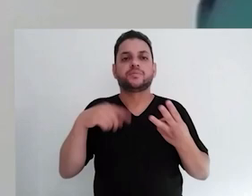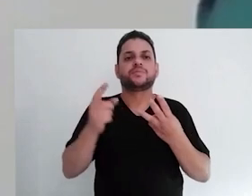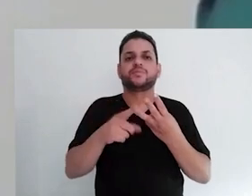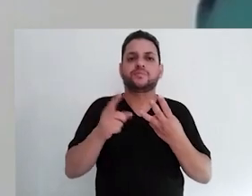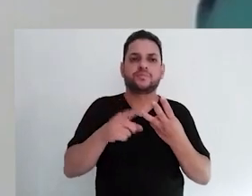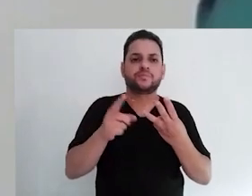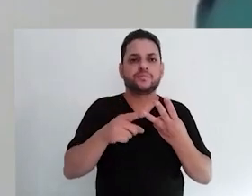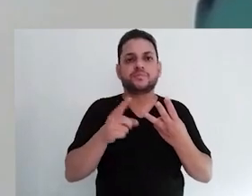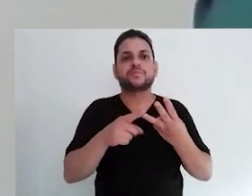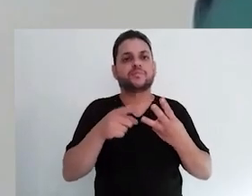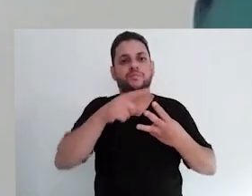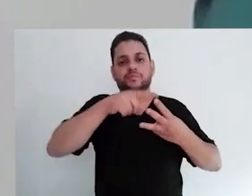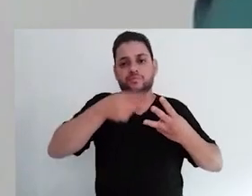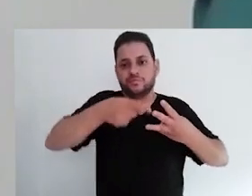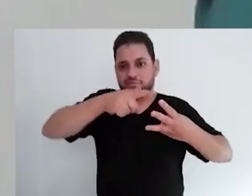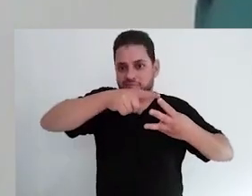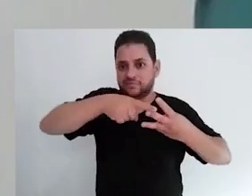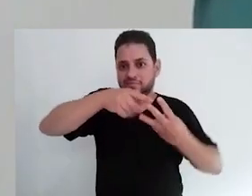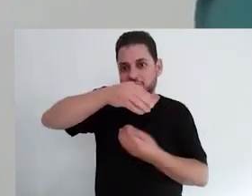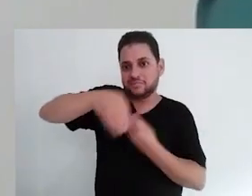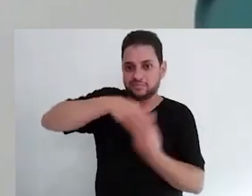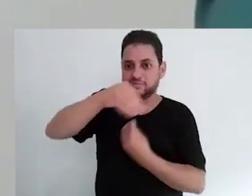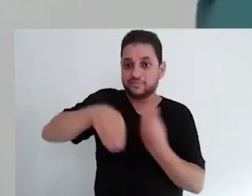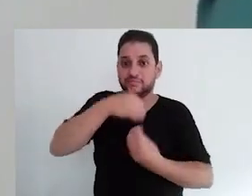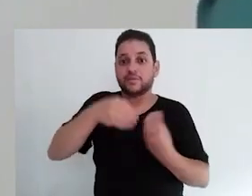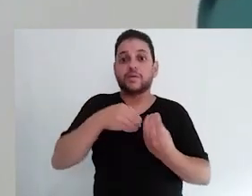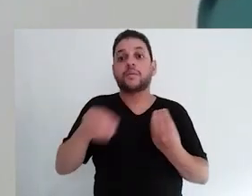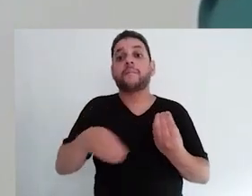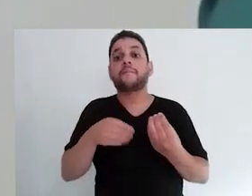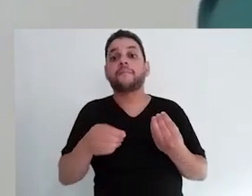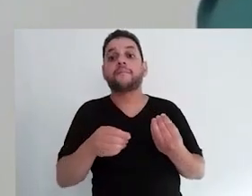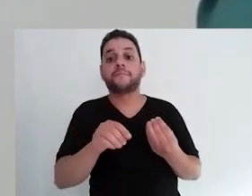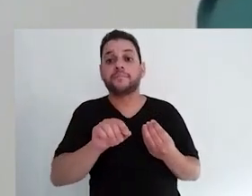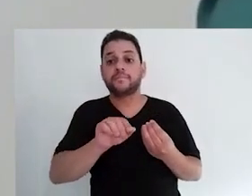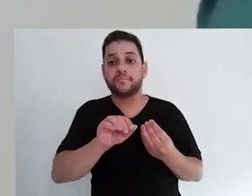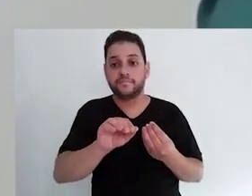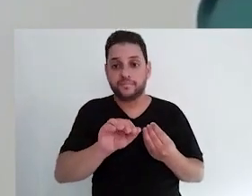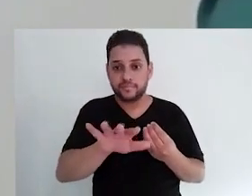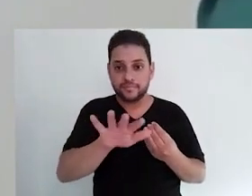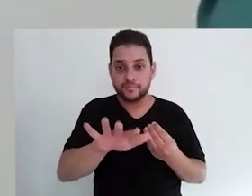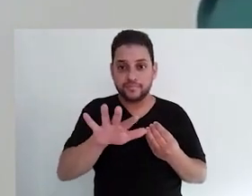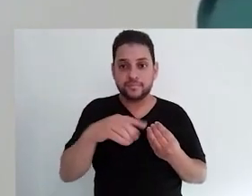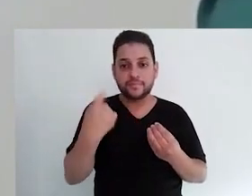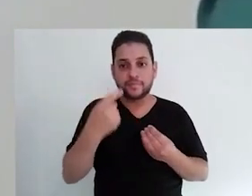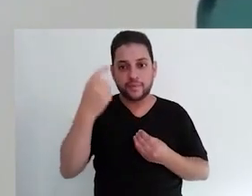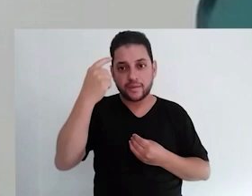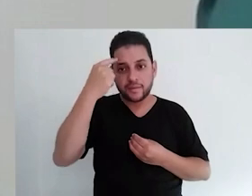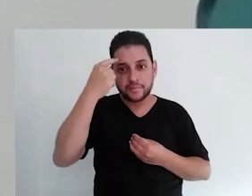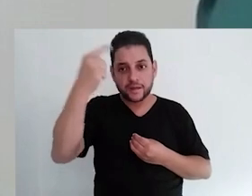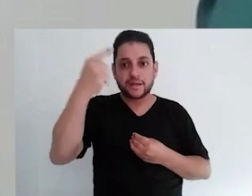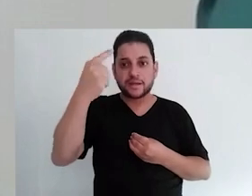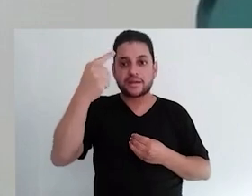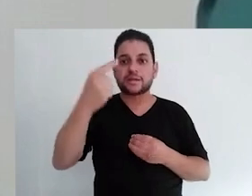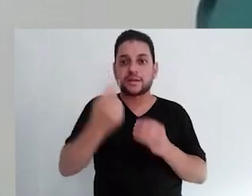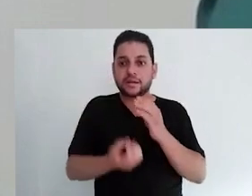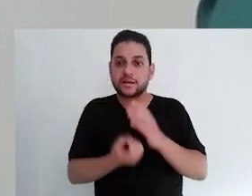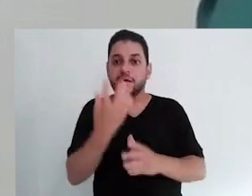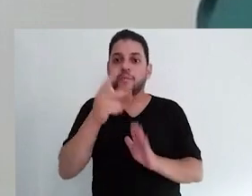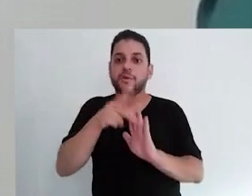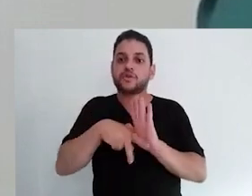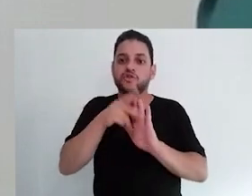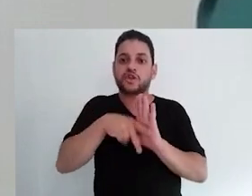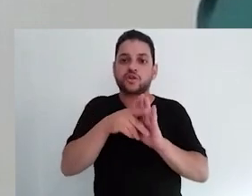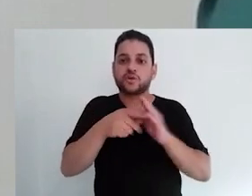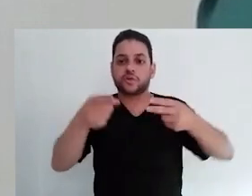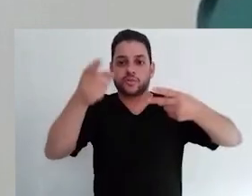competência desses dois, a atribuição desses dois, mas a gente encaminha um projeto para que o primeiro e